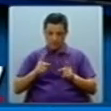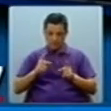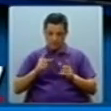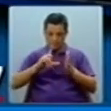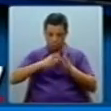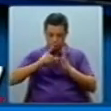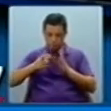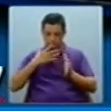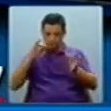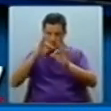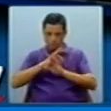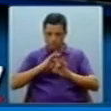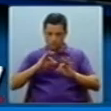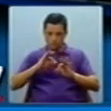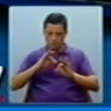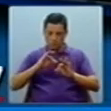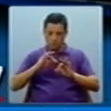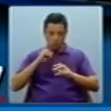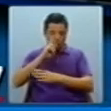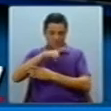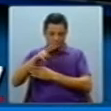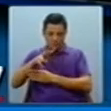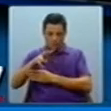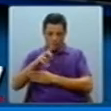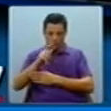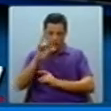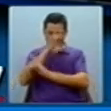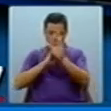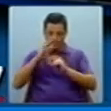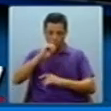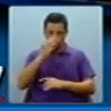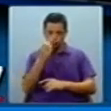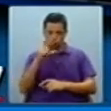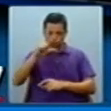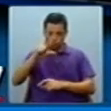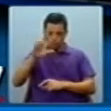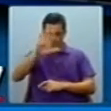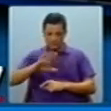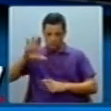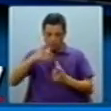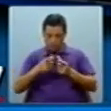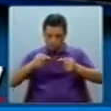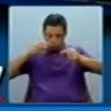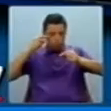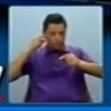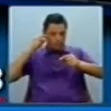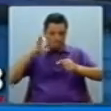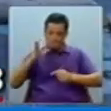fabuloso entre o Observatório Europeu do Sul, a Agência Espacial, o Observatório Astronómico Nacional do Japão e mais duas